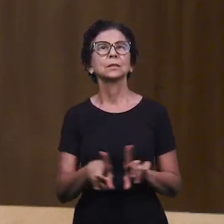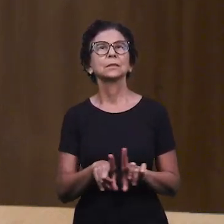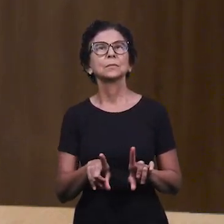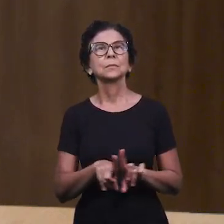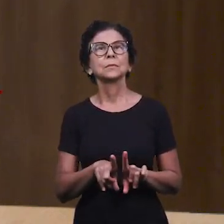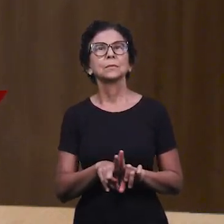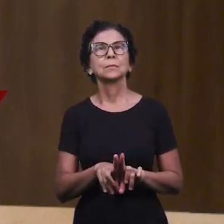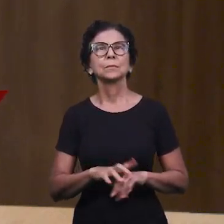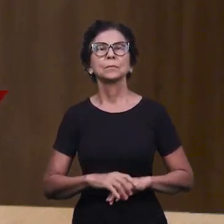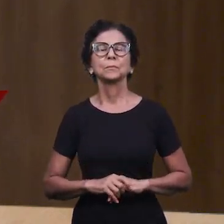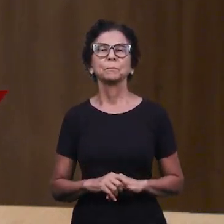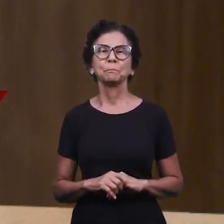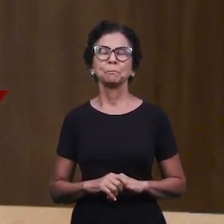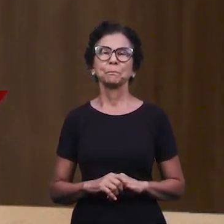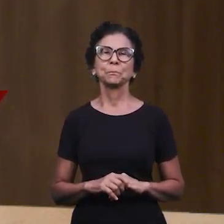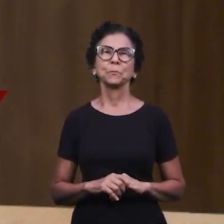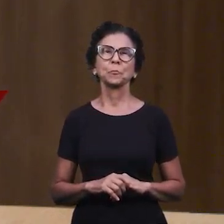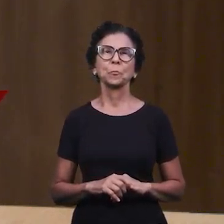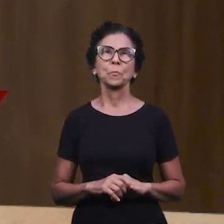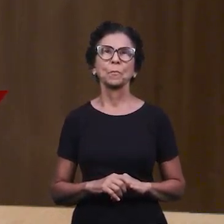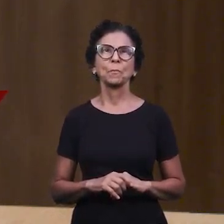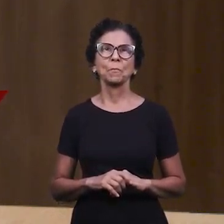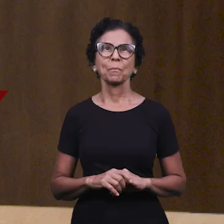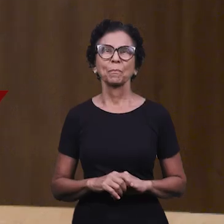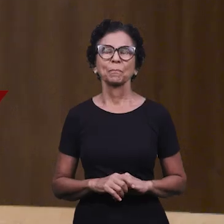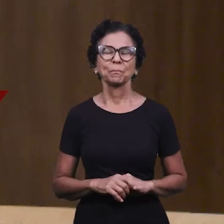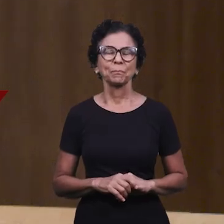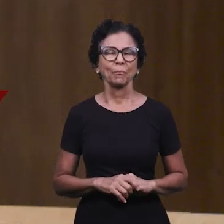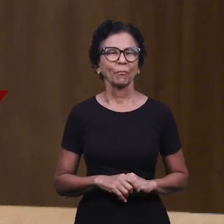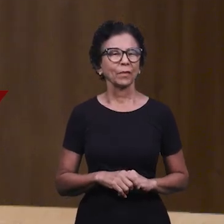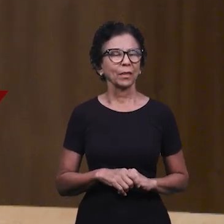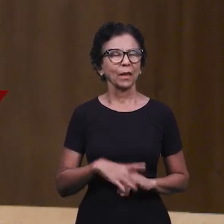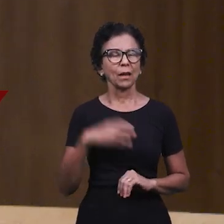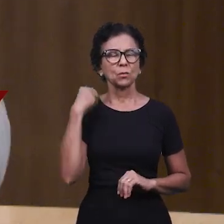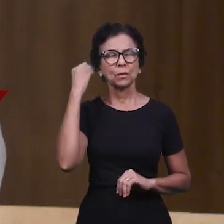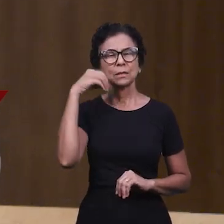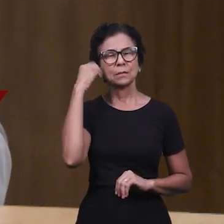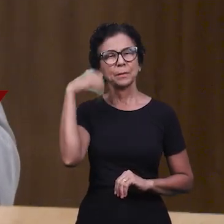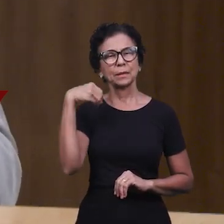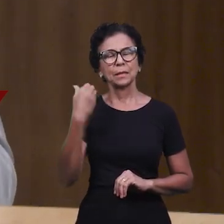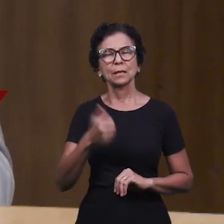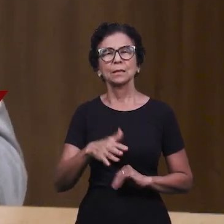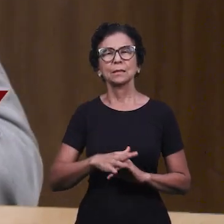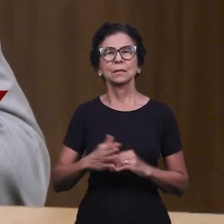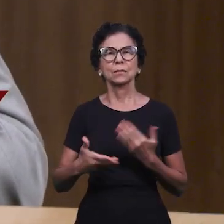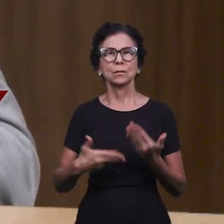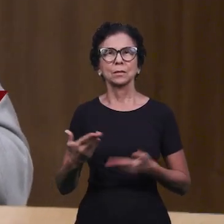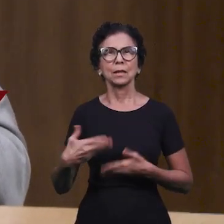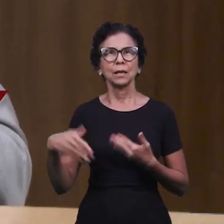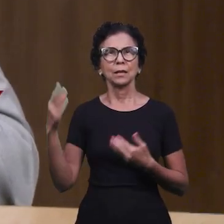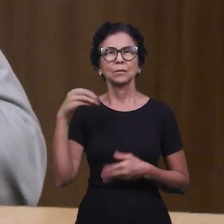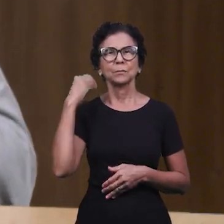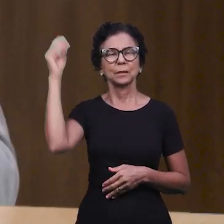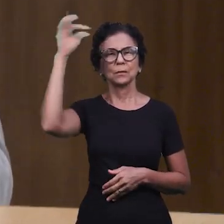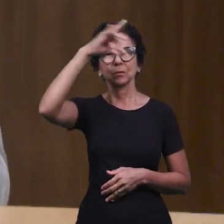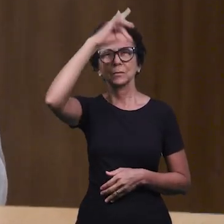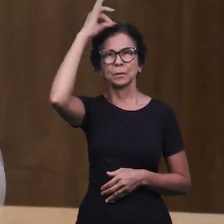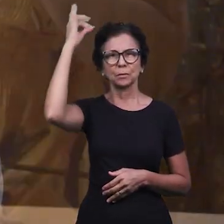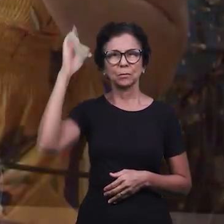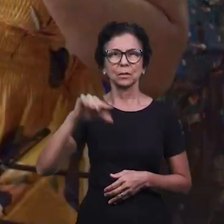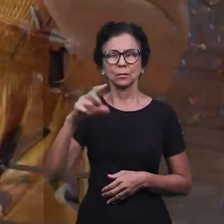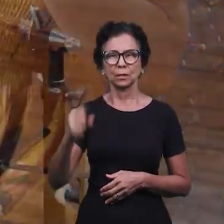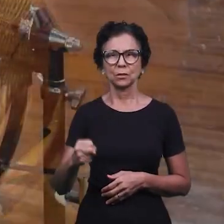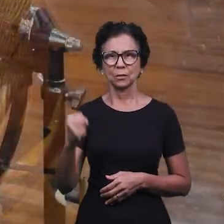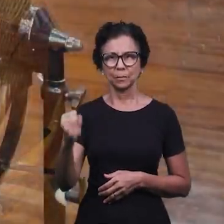do pastor, é a direção do Espírito Santo para que a gente possa caminhar na direção correta. Deus abençoe, a paz do Senhor.